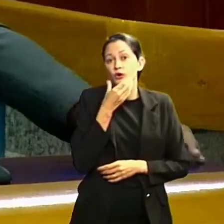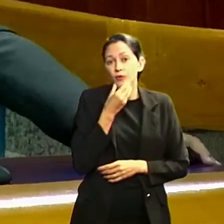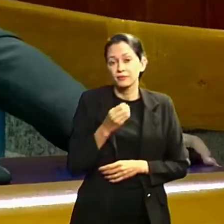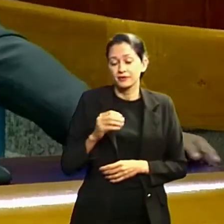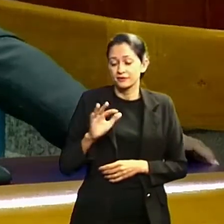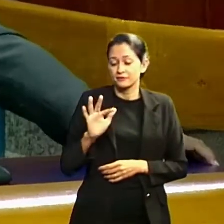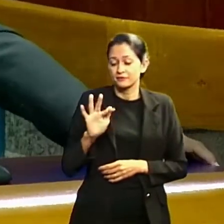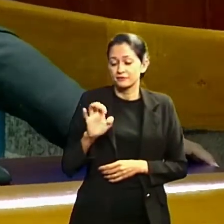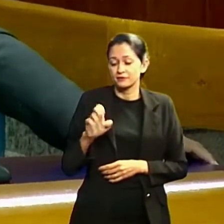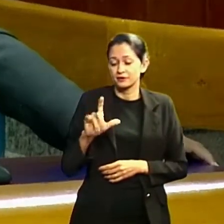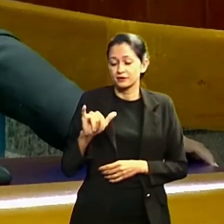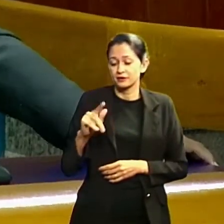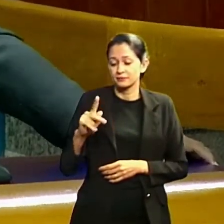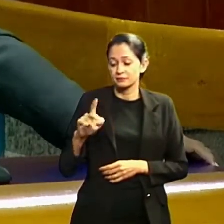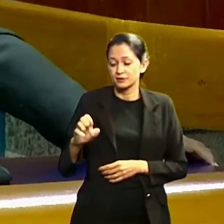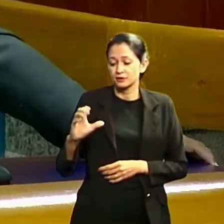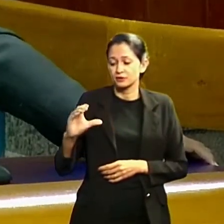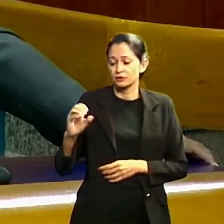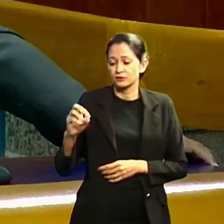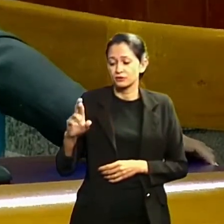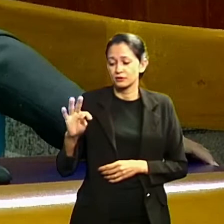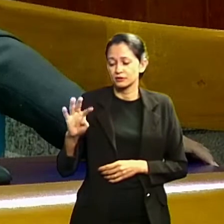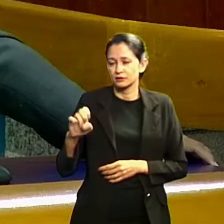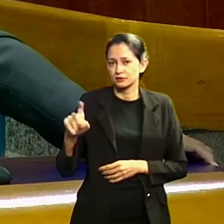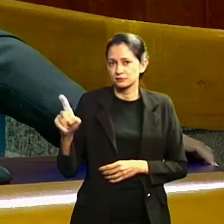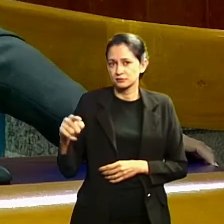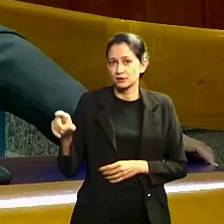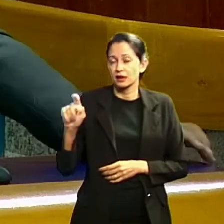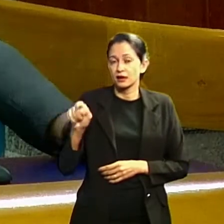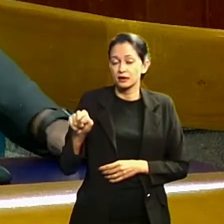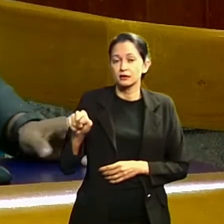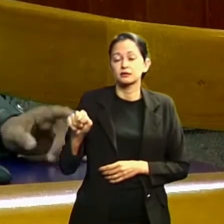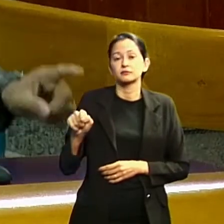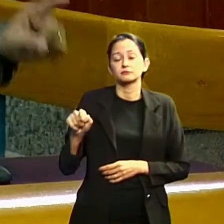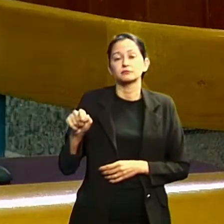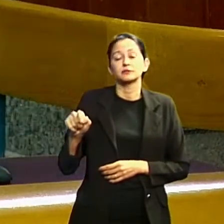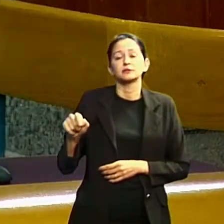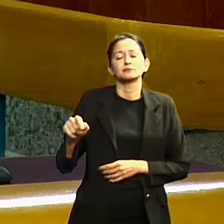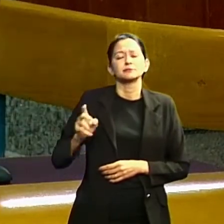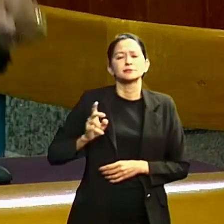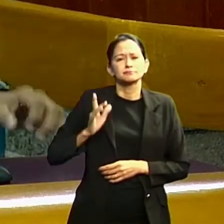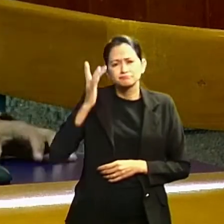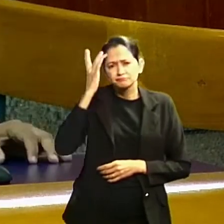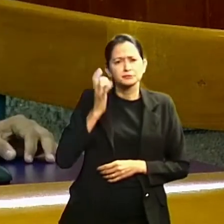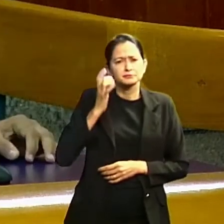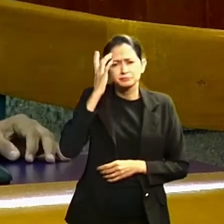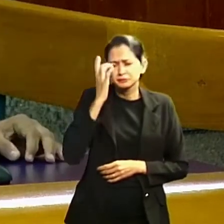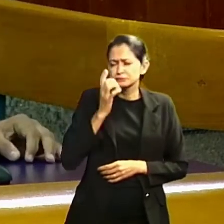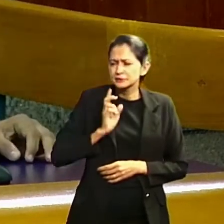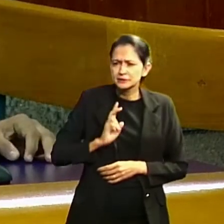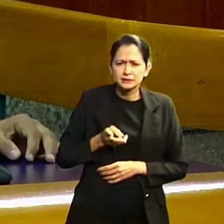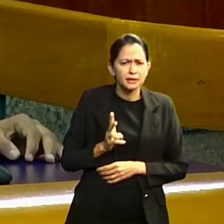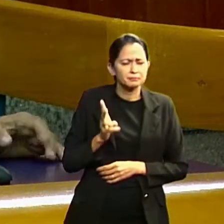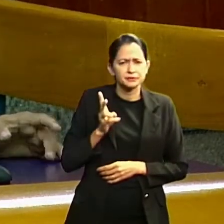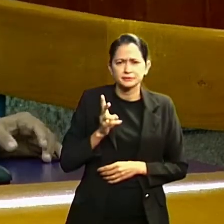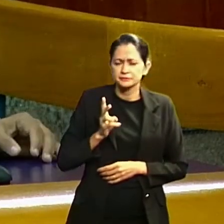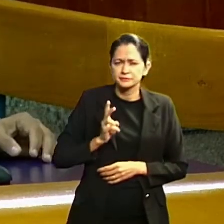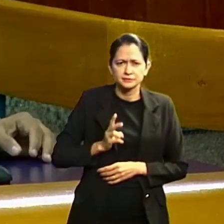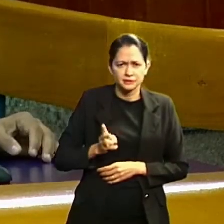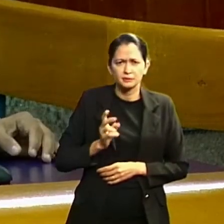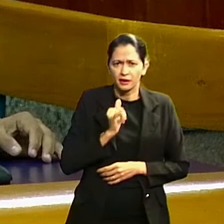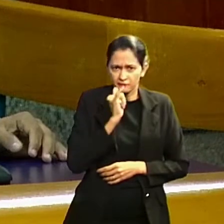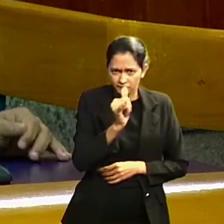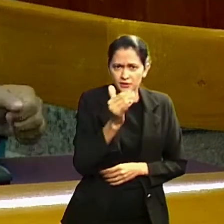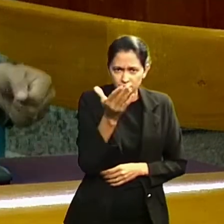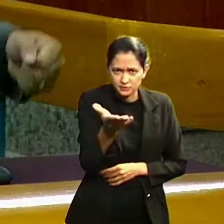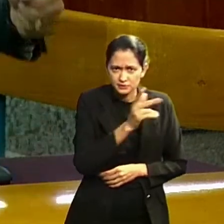ficou como terceiro suplente desse partido. Vem a todo momento, seu vereador Anselmo, seu